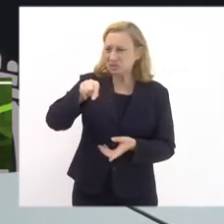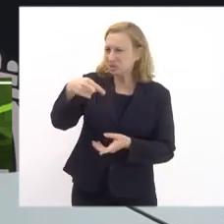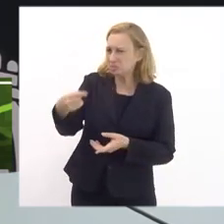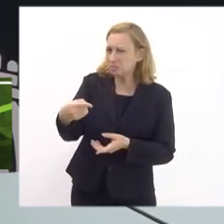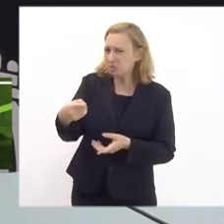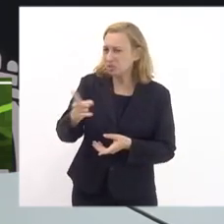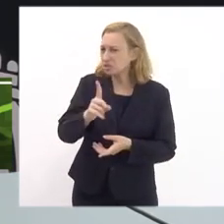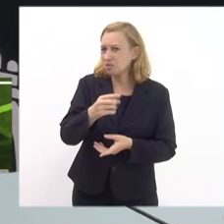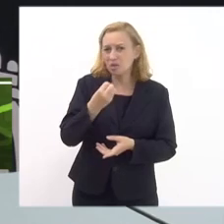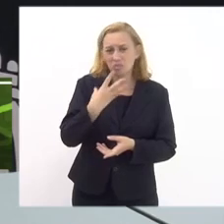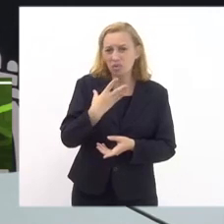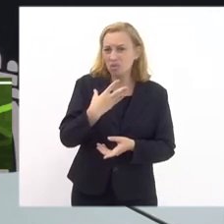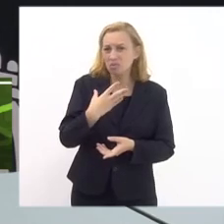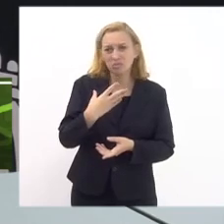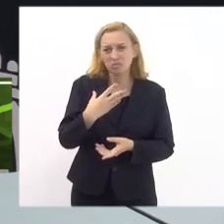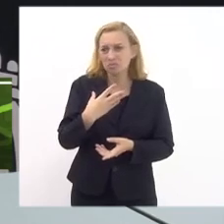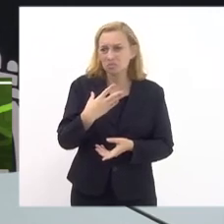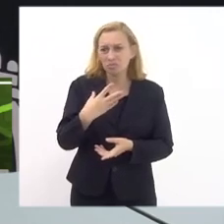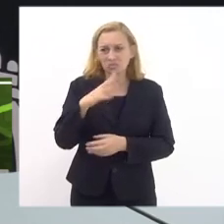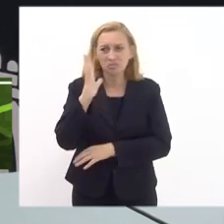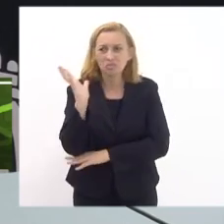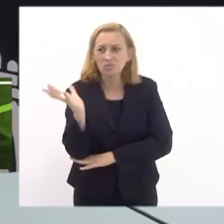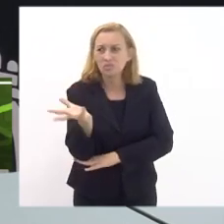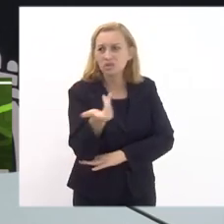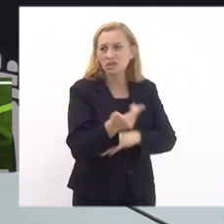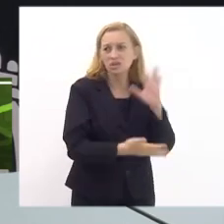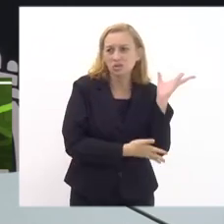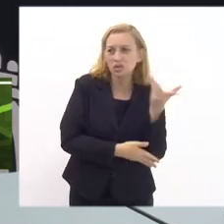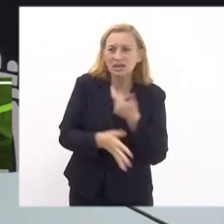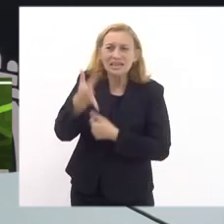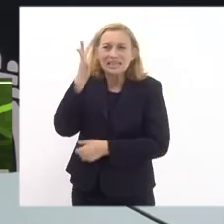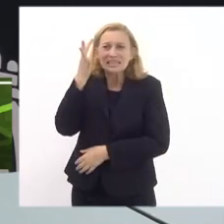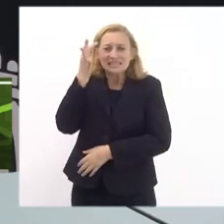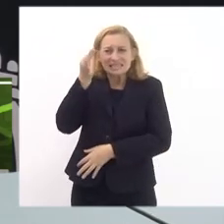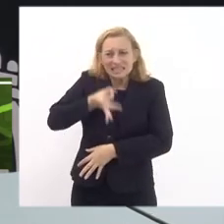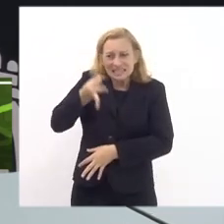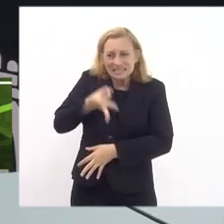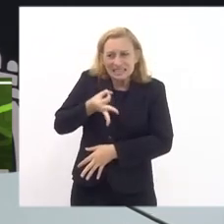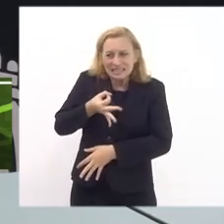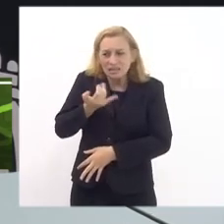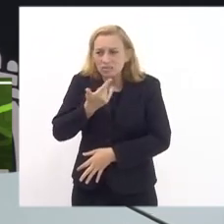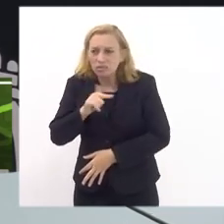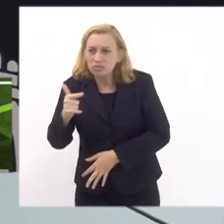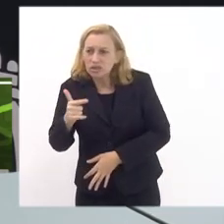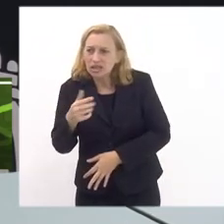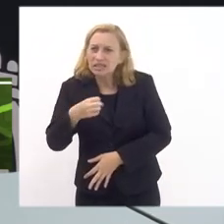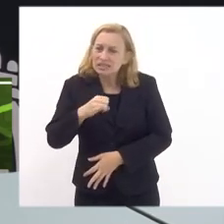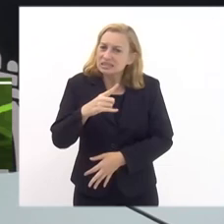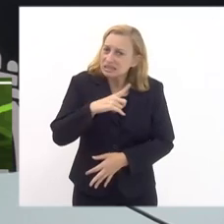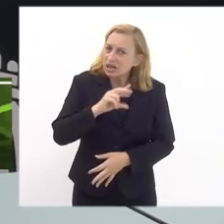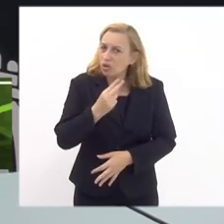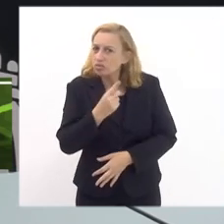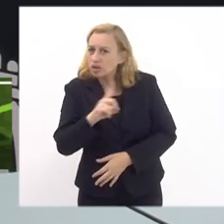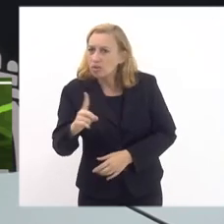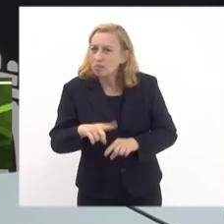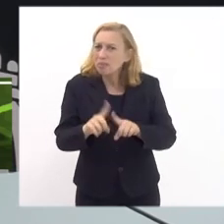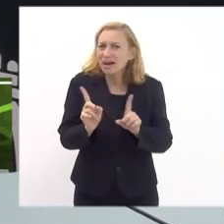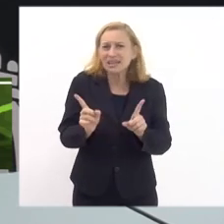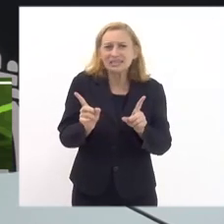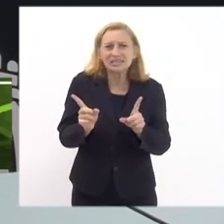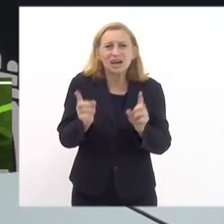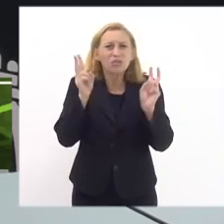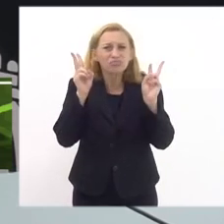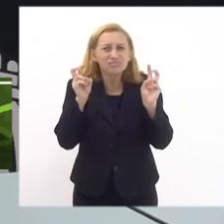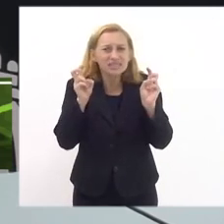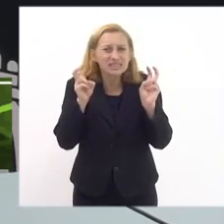não é biodegradável. Né? Eu não tenho certeza agora que se tem legislação, mas é um tema